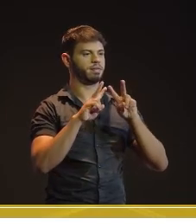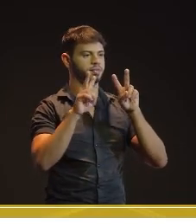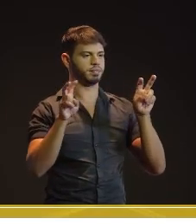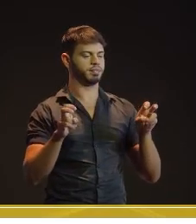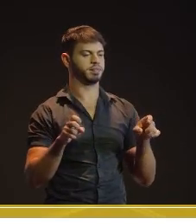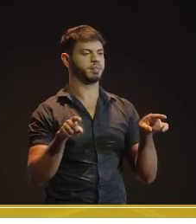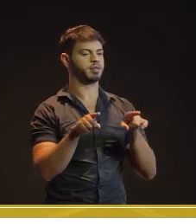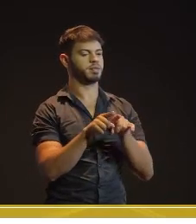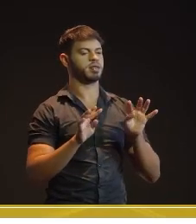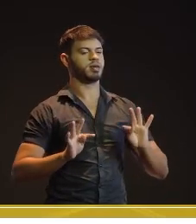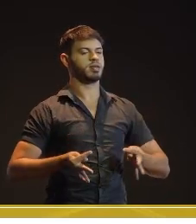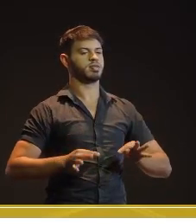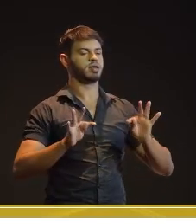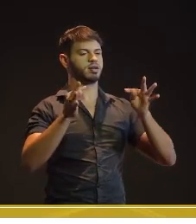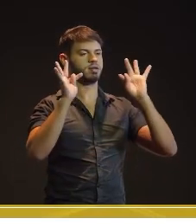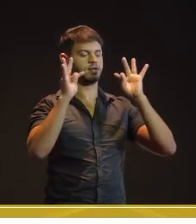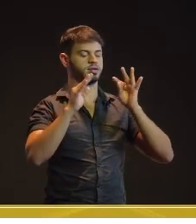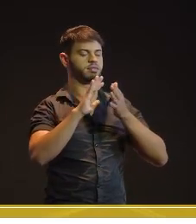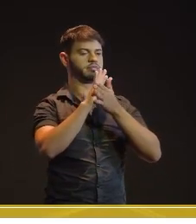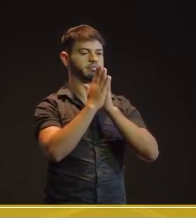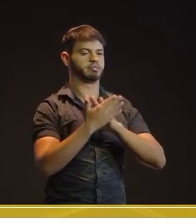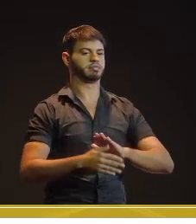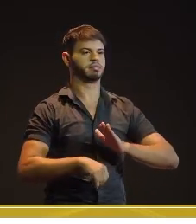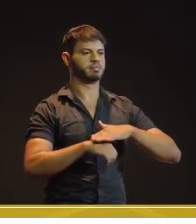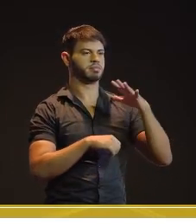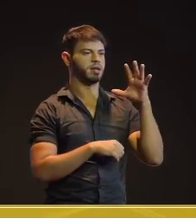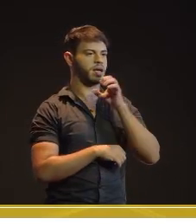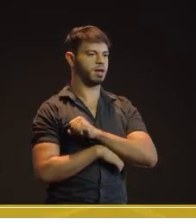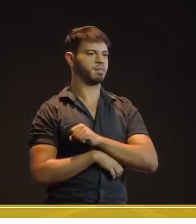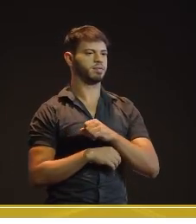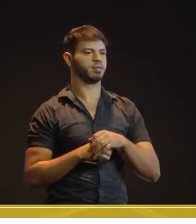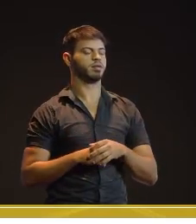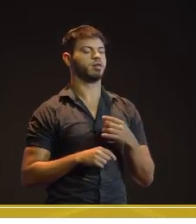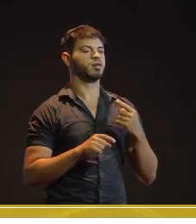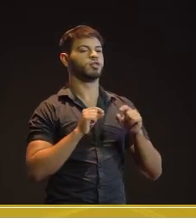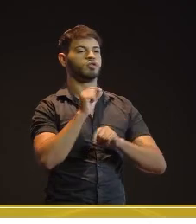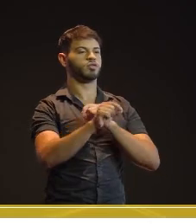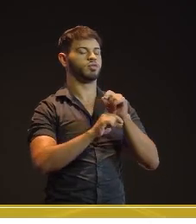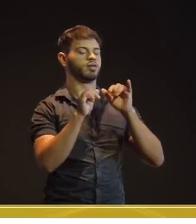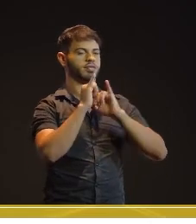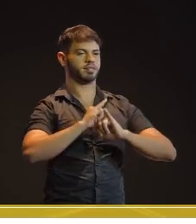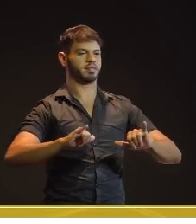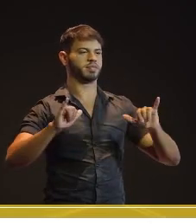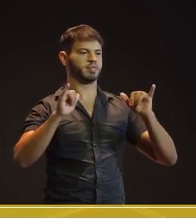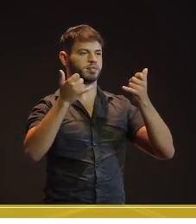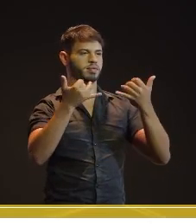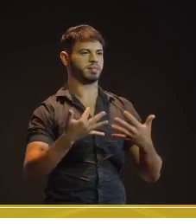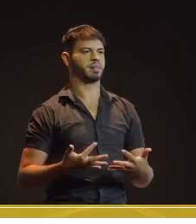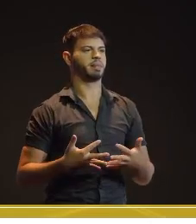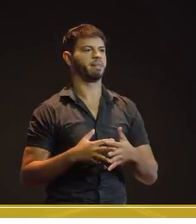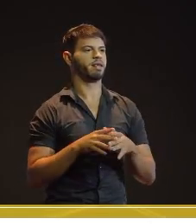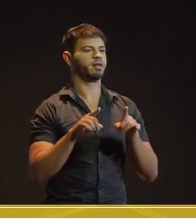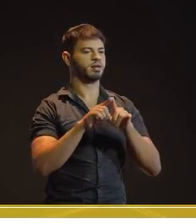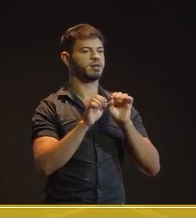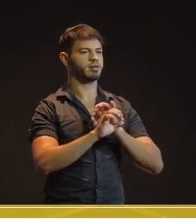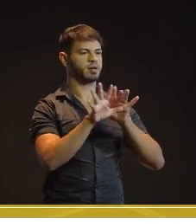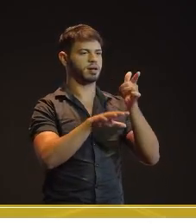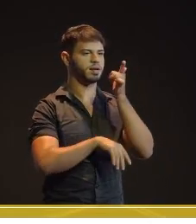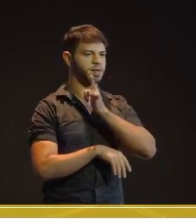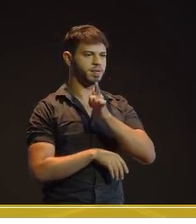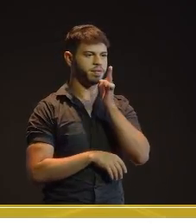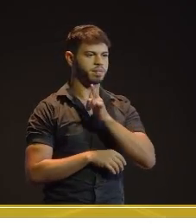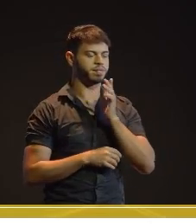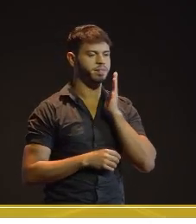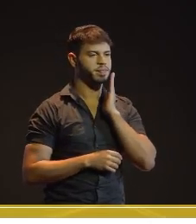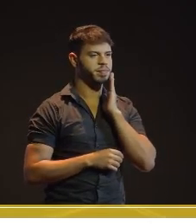as tecnologias estão degradando mais rápido do que o catálogo está falando. Está claro isso, gente, a